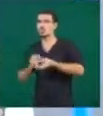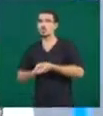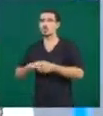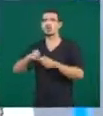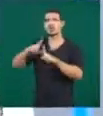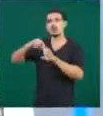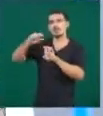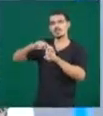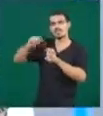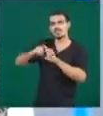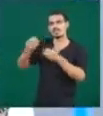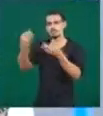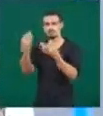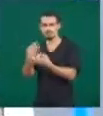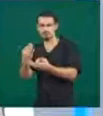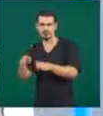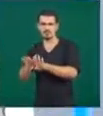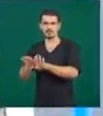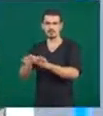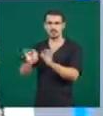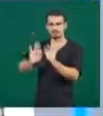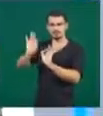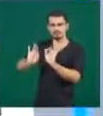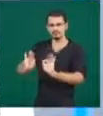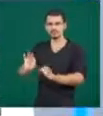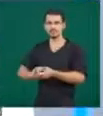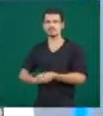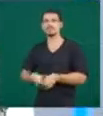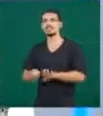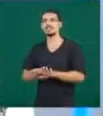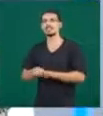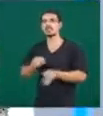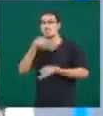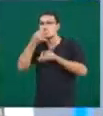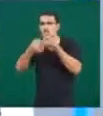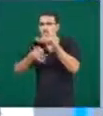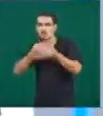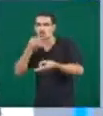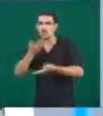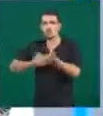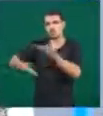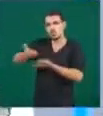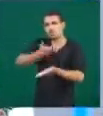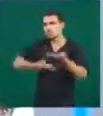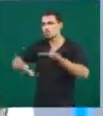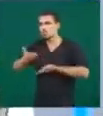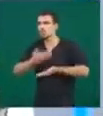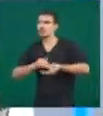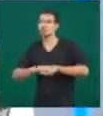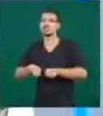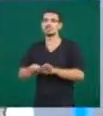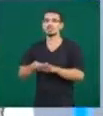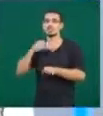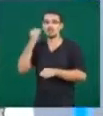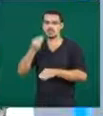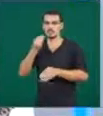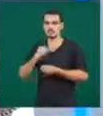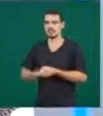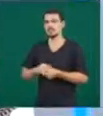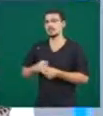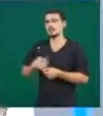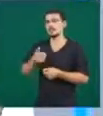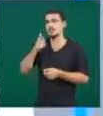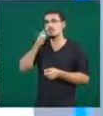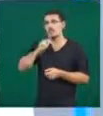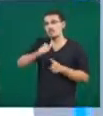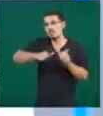de como empreender de forma organizada, né? Pegar dicas de outras empreendedoras que já passaram por esse processo de abertura de